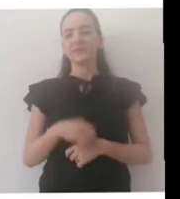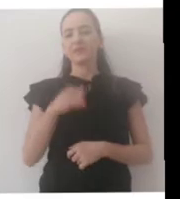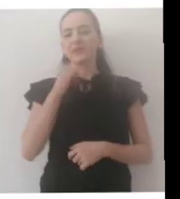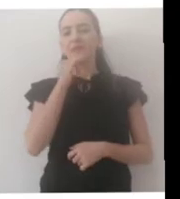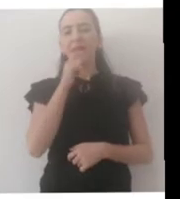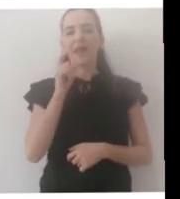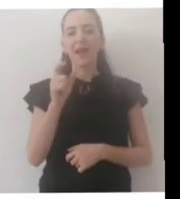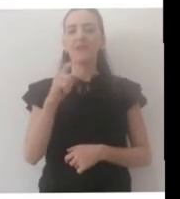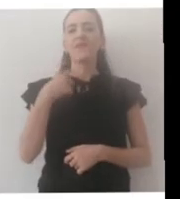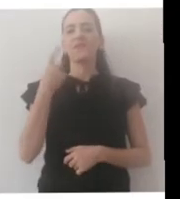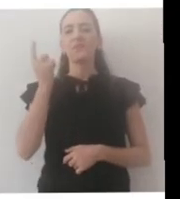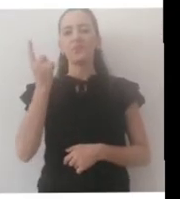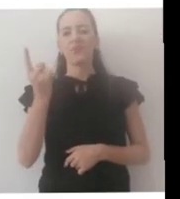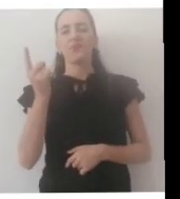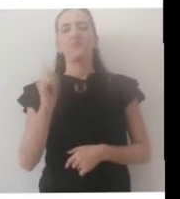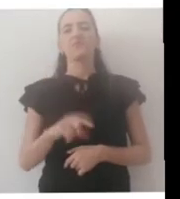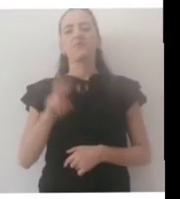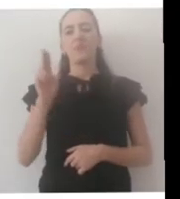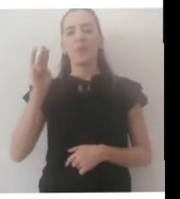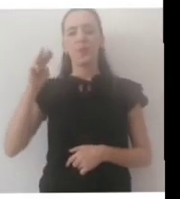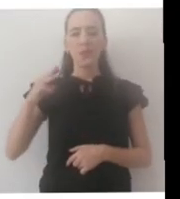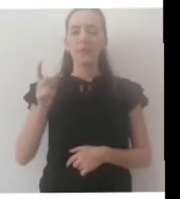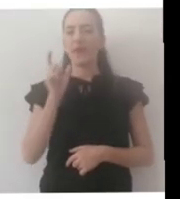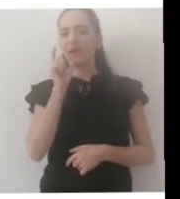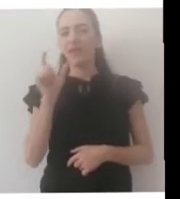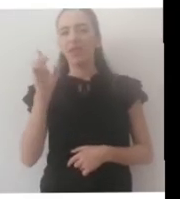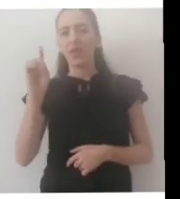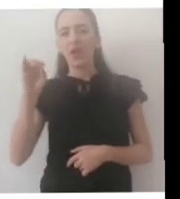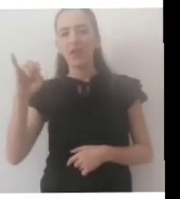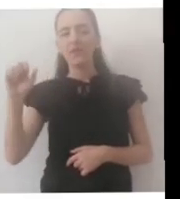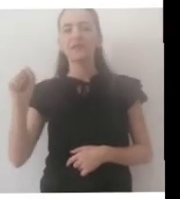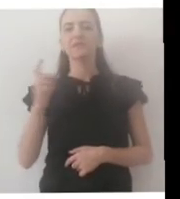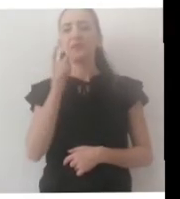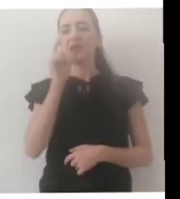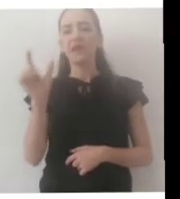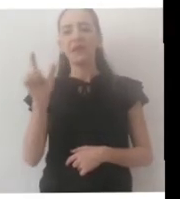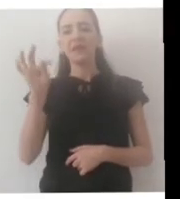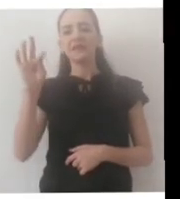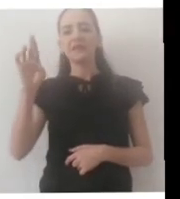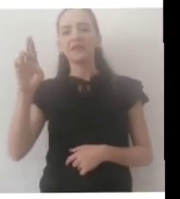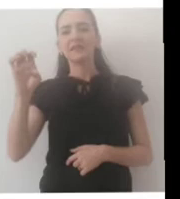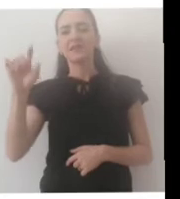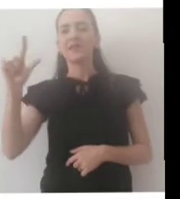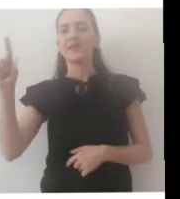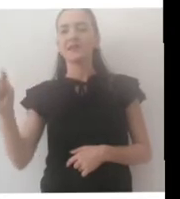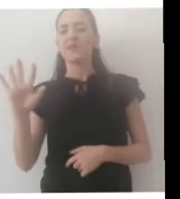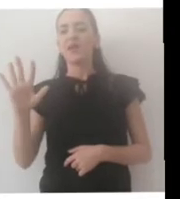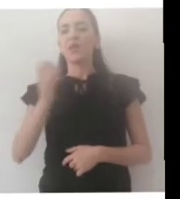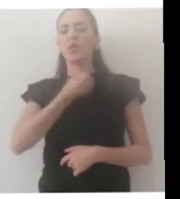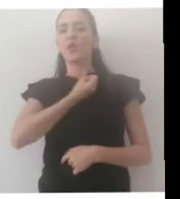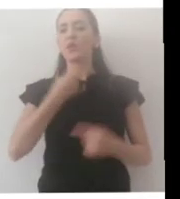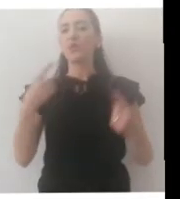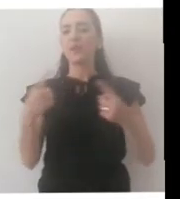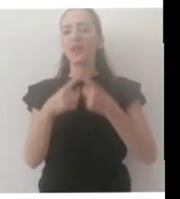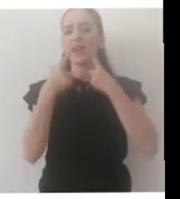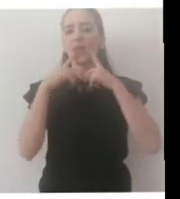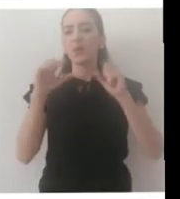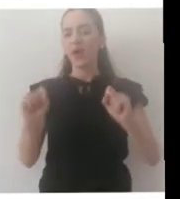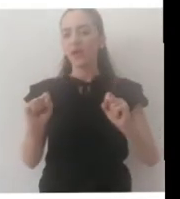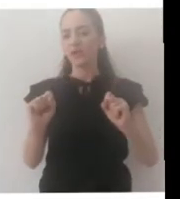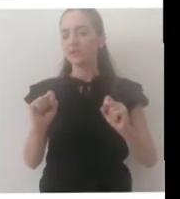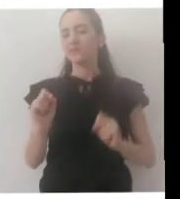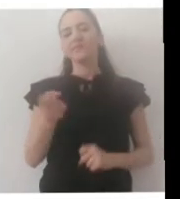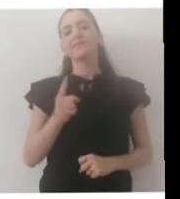conhecimento social. Contudo, são conceitos numéricos. Os conceitos numéricos não são adquiridos através da